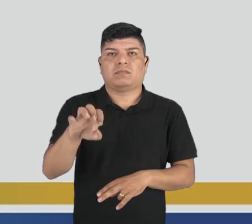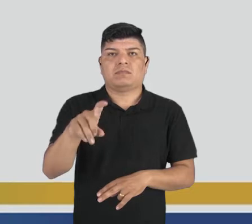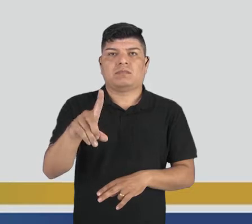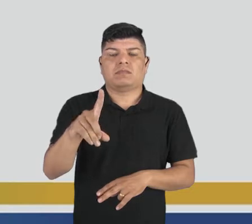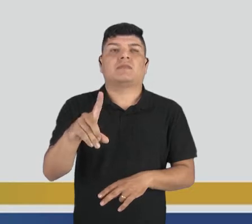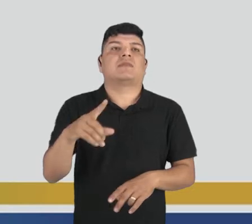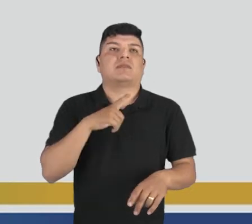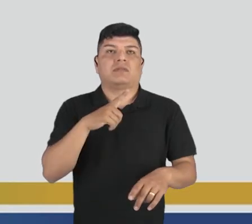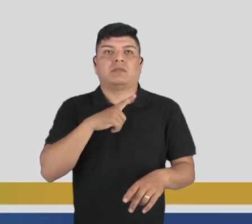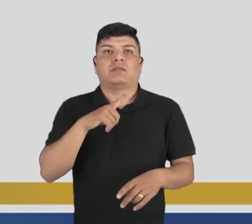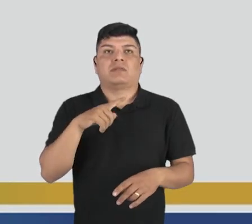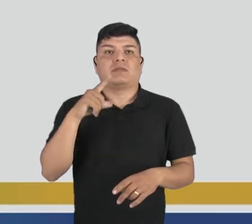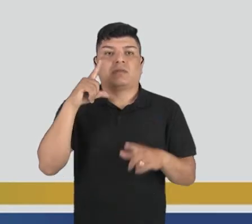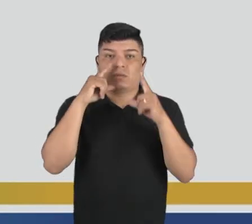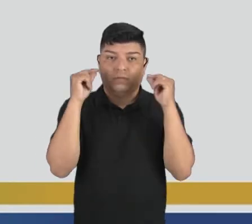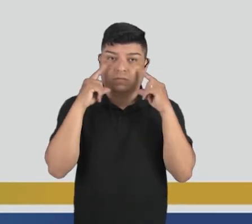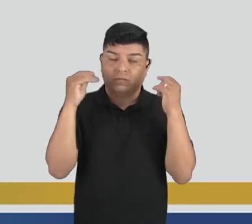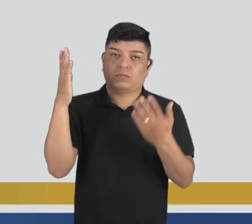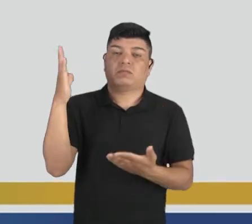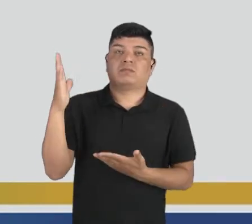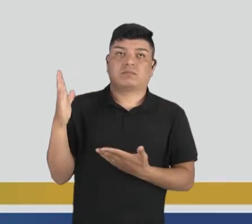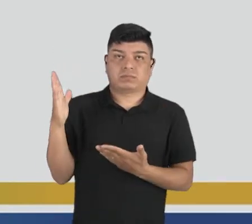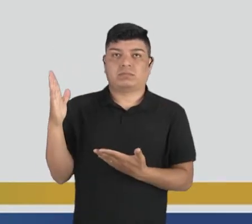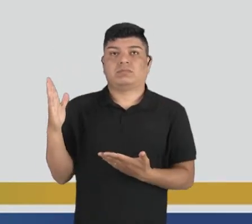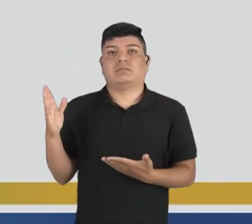tirinhas do Garfield, né,